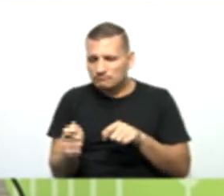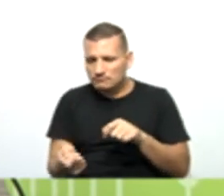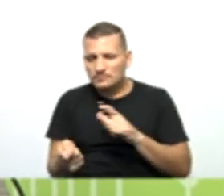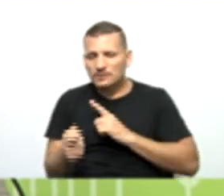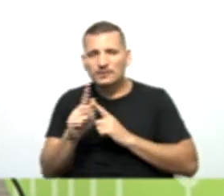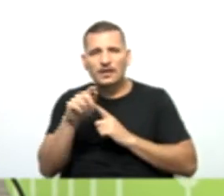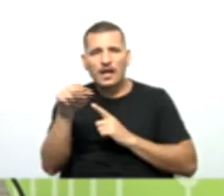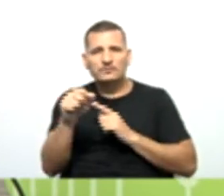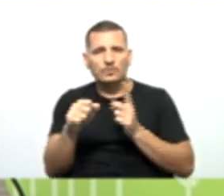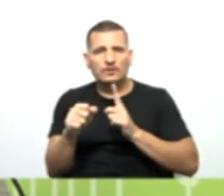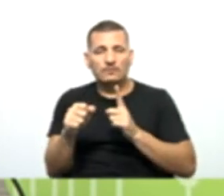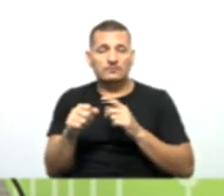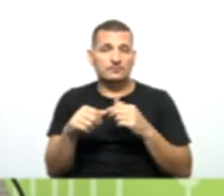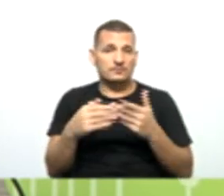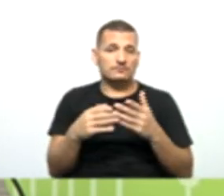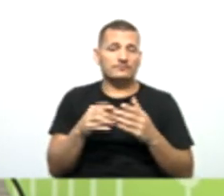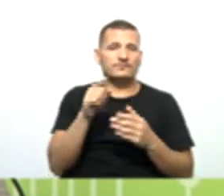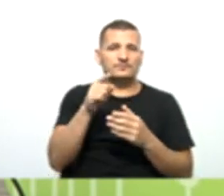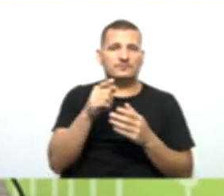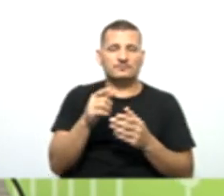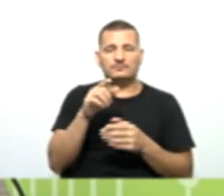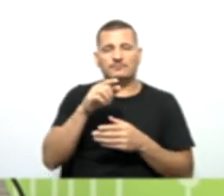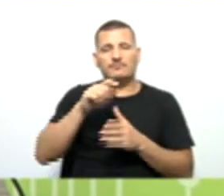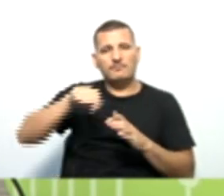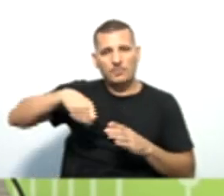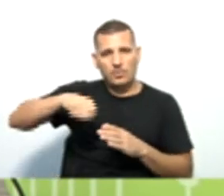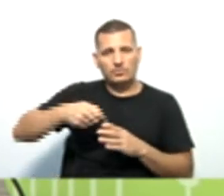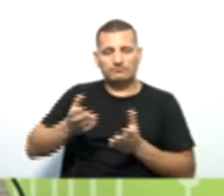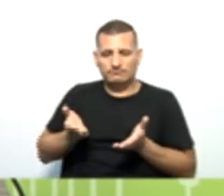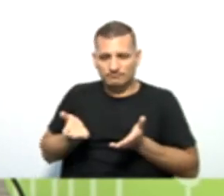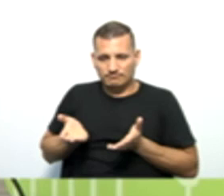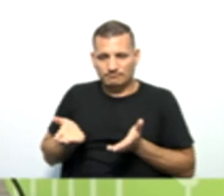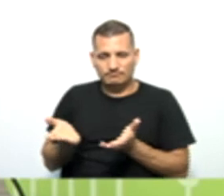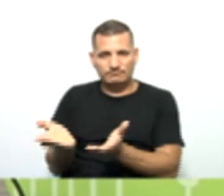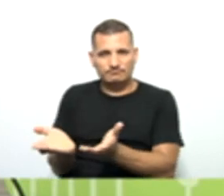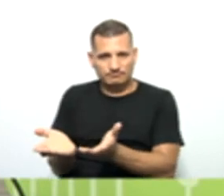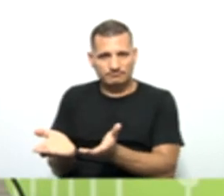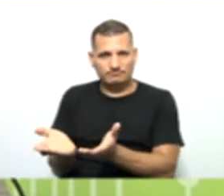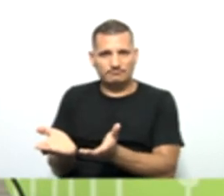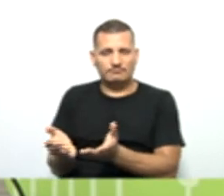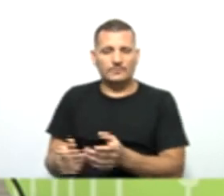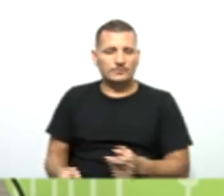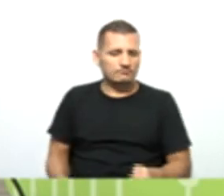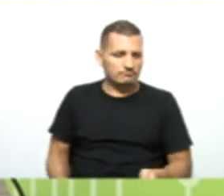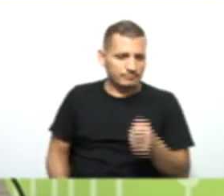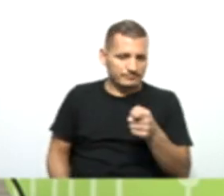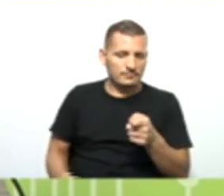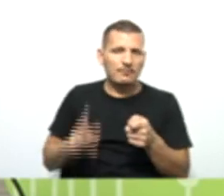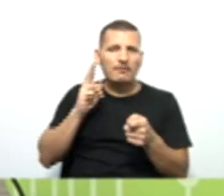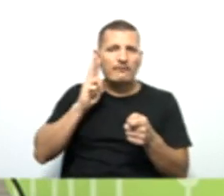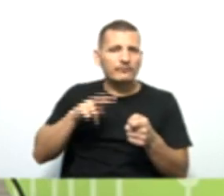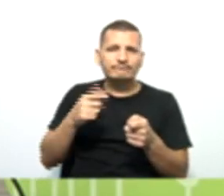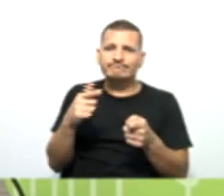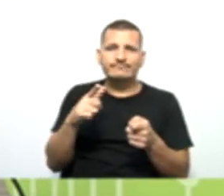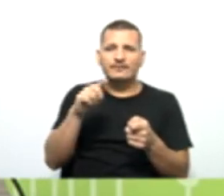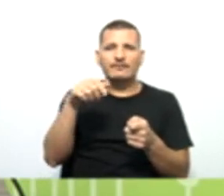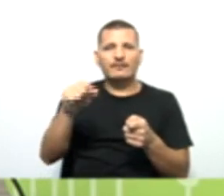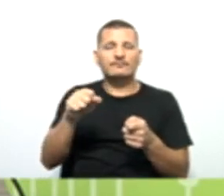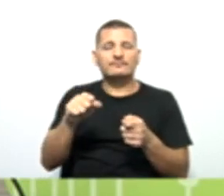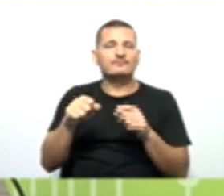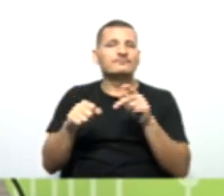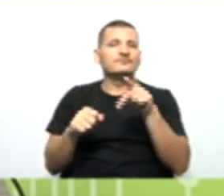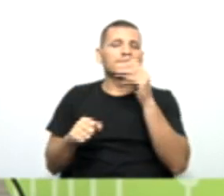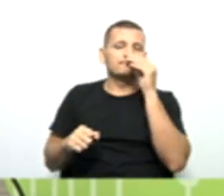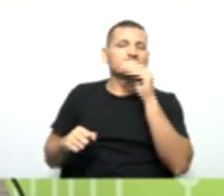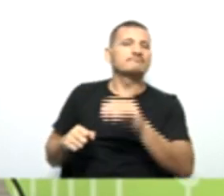não. Então, na hora de que você colocou lá no forno o bolo para assar, e você ligou e viu que não tinha o gás, você não levou em consideração